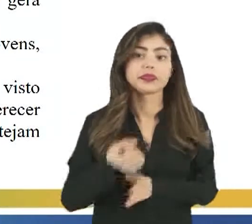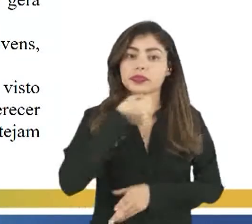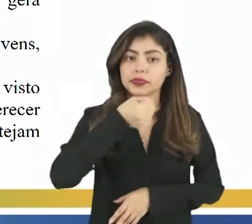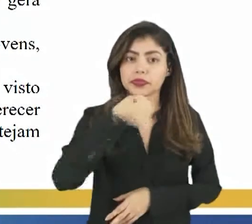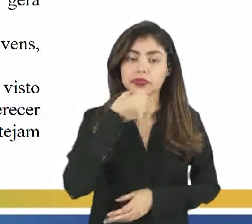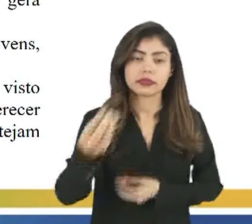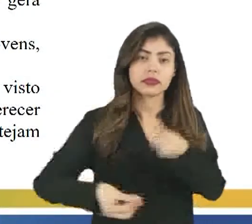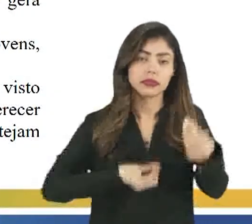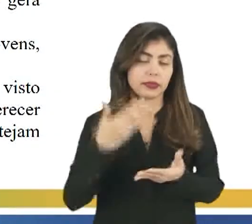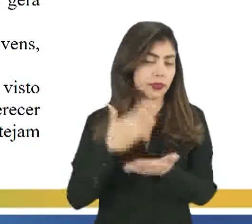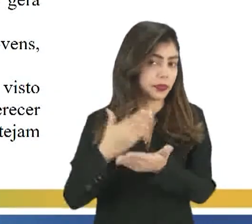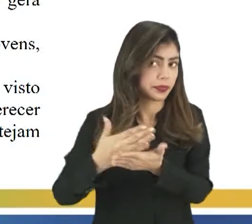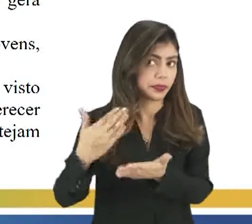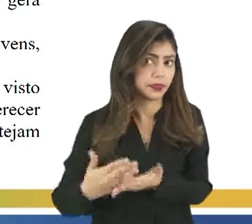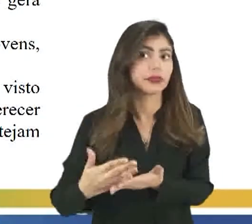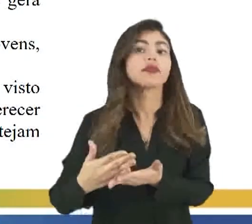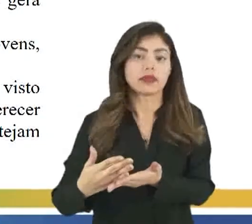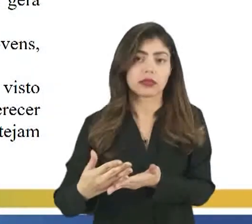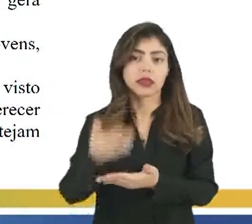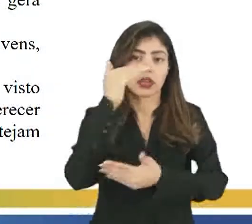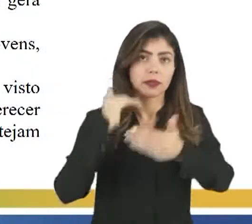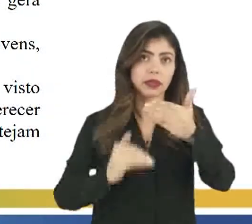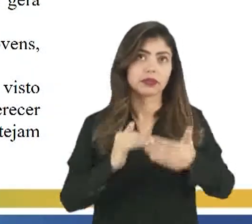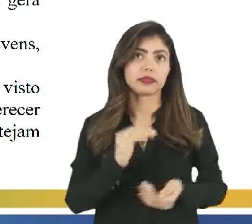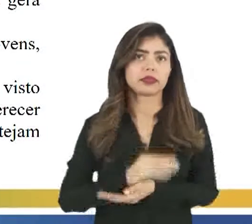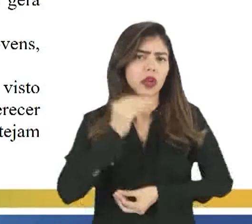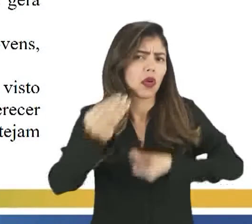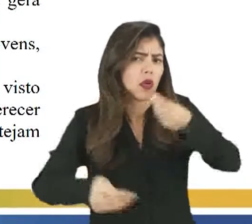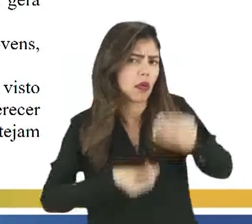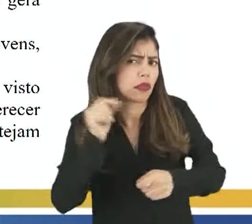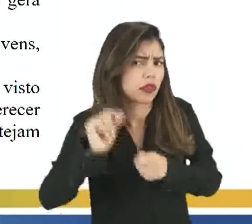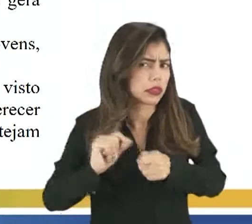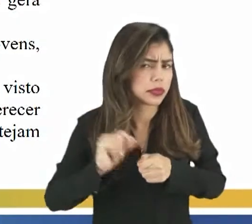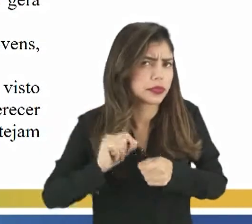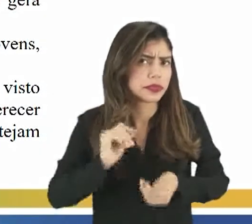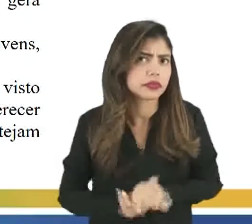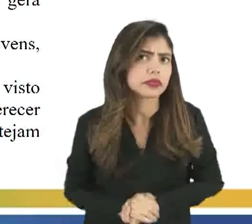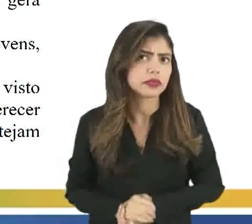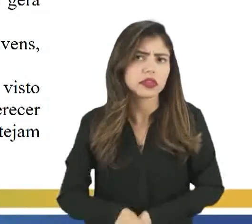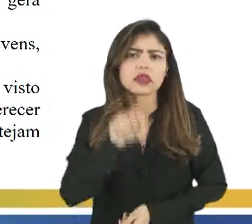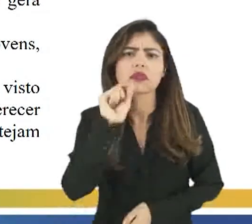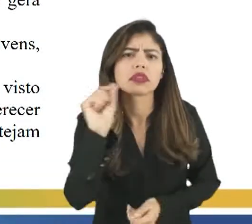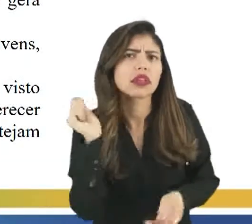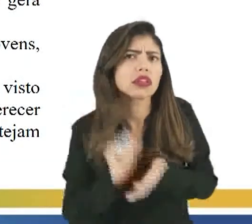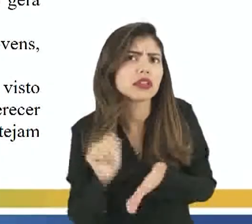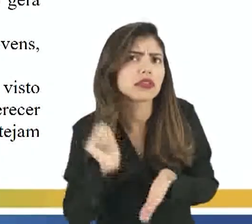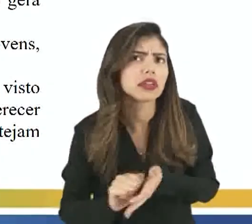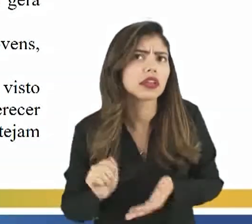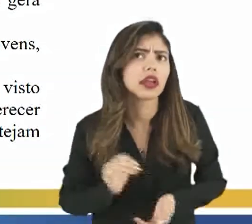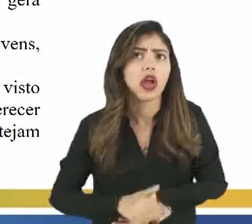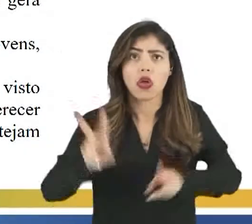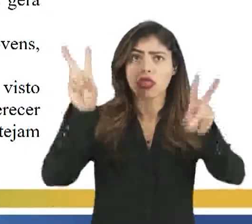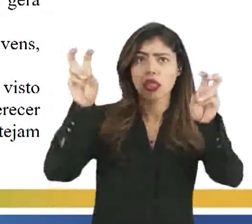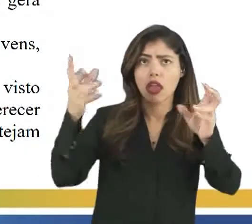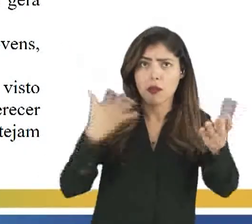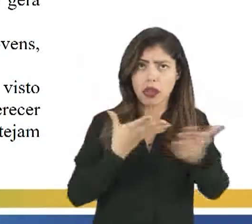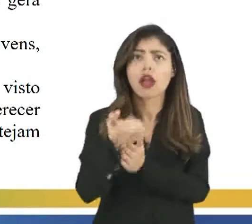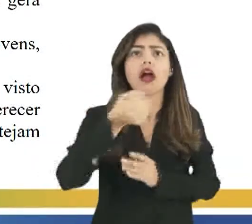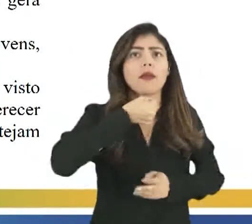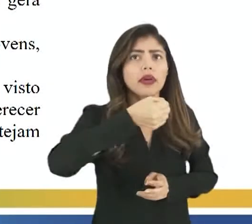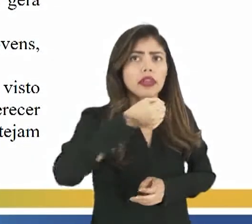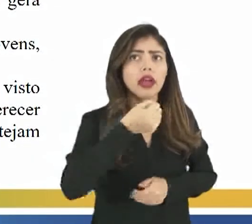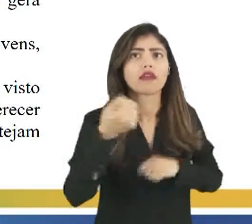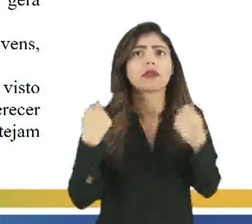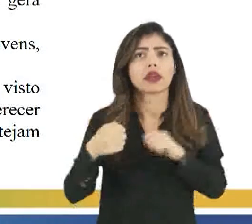reportagem, conforme os passos especificados abaixo. Como fazer? O que escrever? O tema a ser abordado em